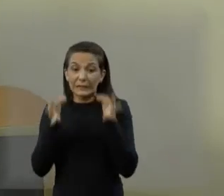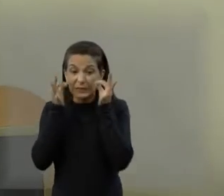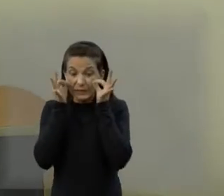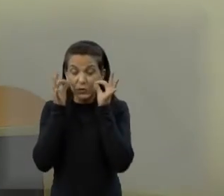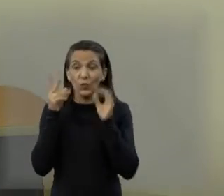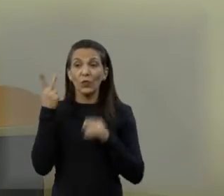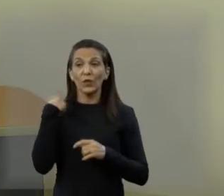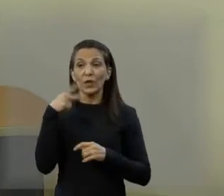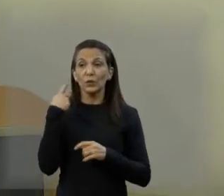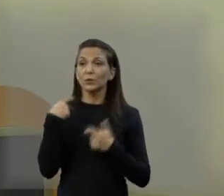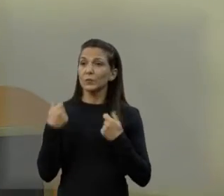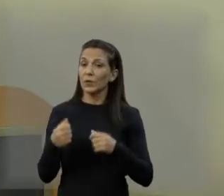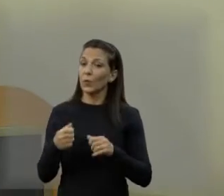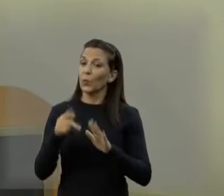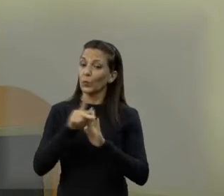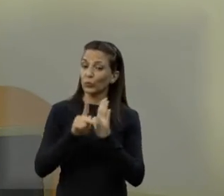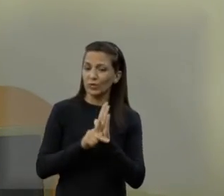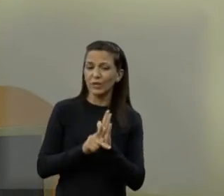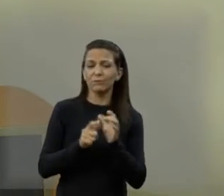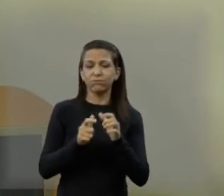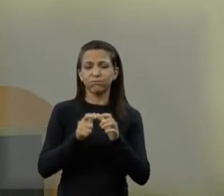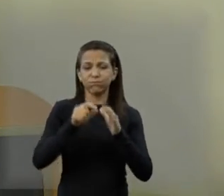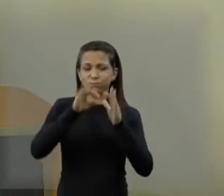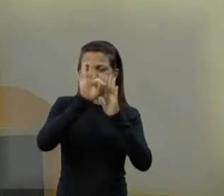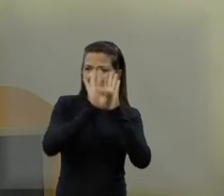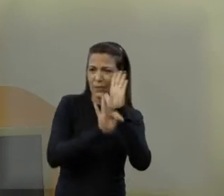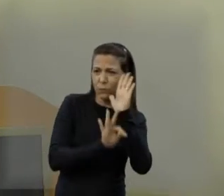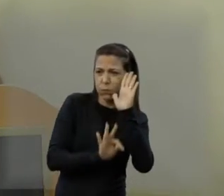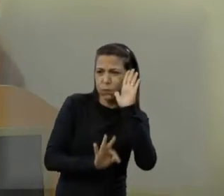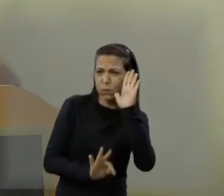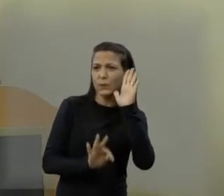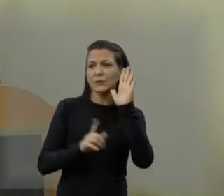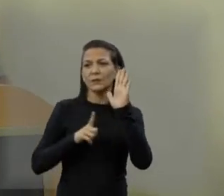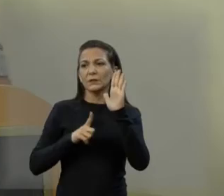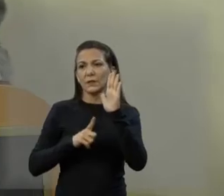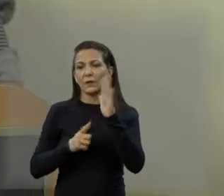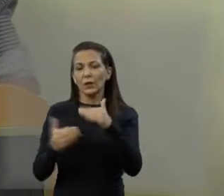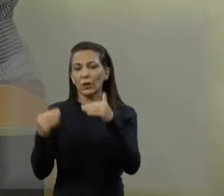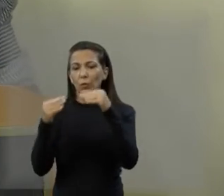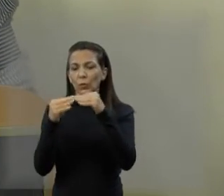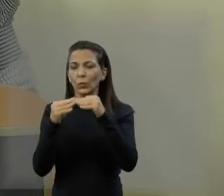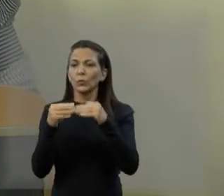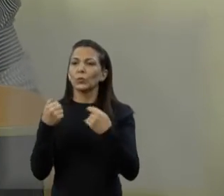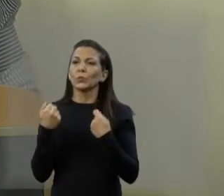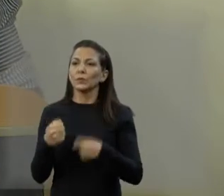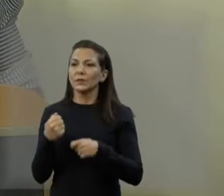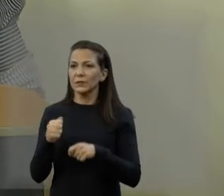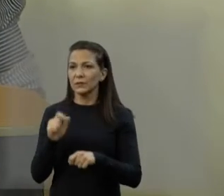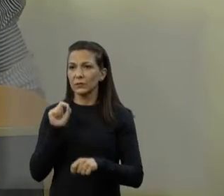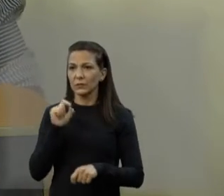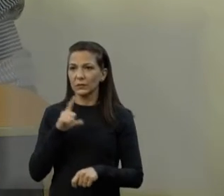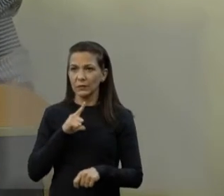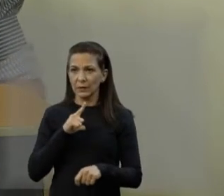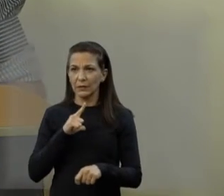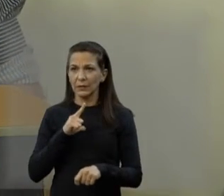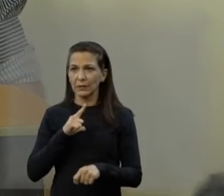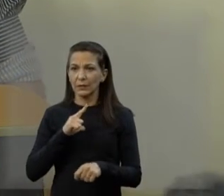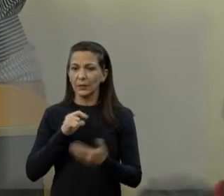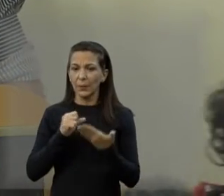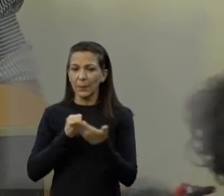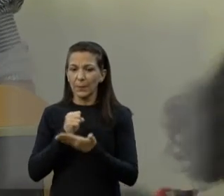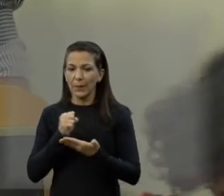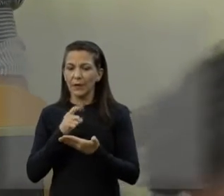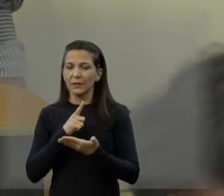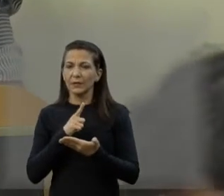de todos vereadores vão é um projeto grande e que a gente tem que se debruçar para conseguir chegar num consenso mais próximo disso Presidente quando a gente está